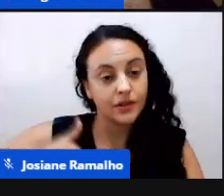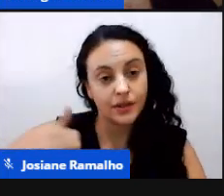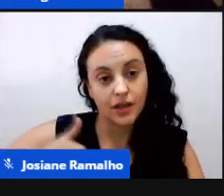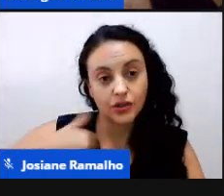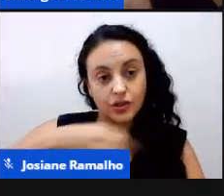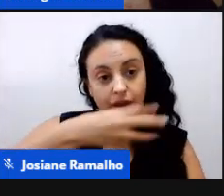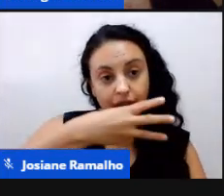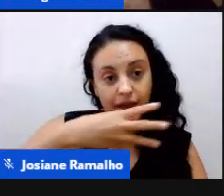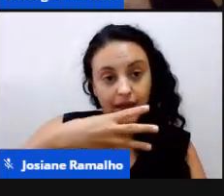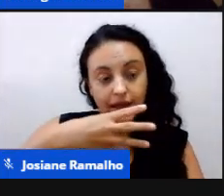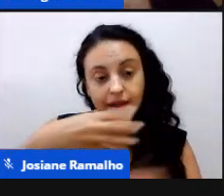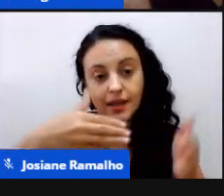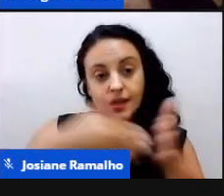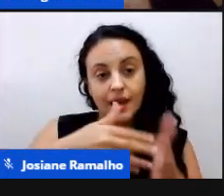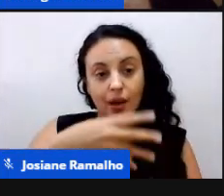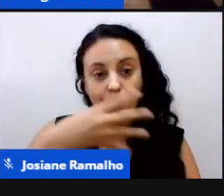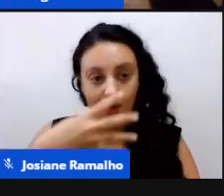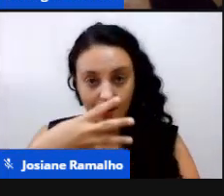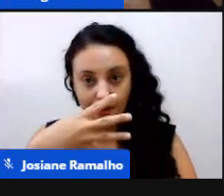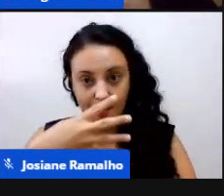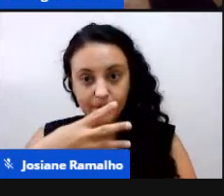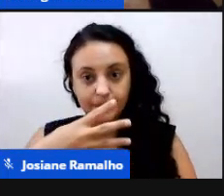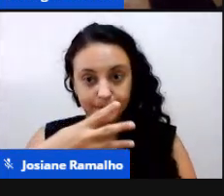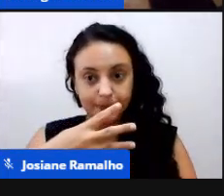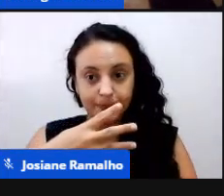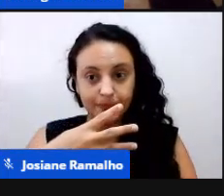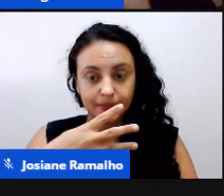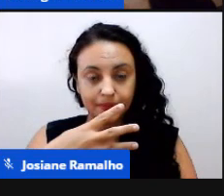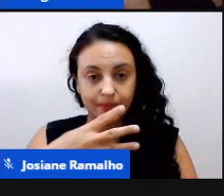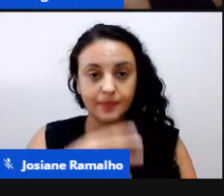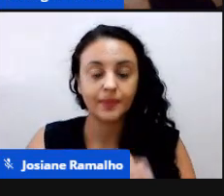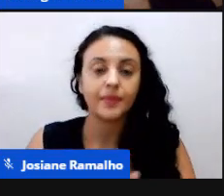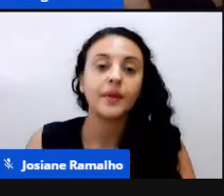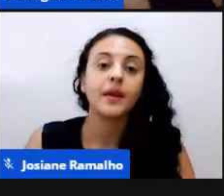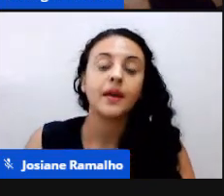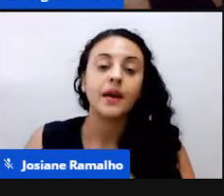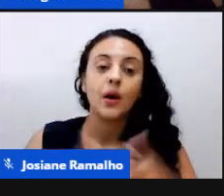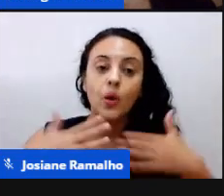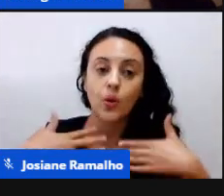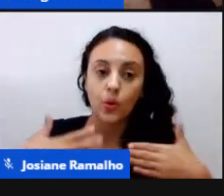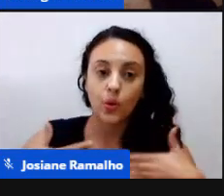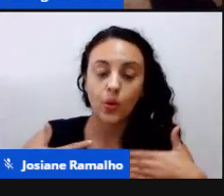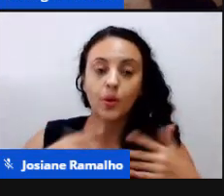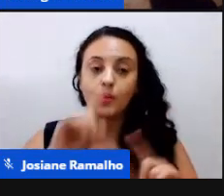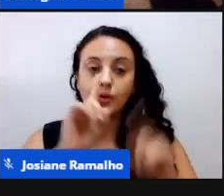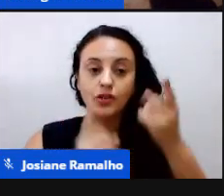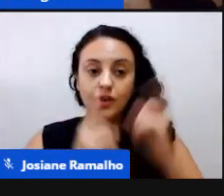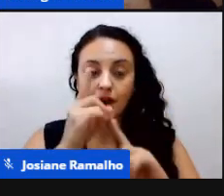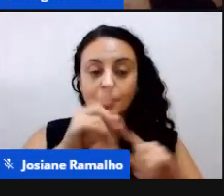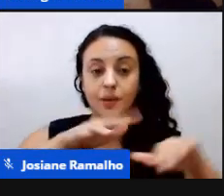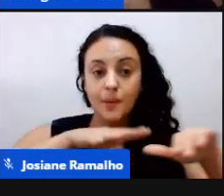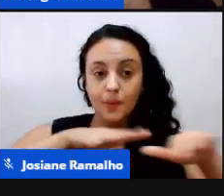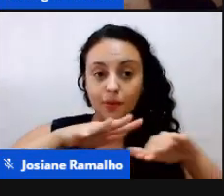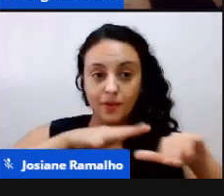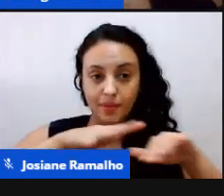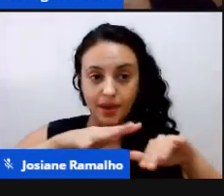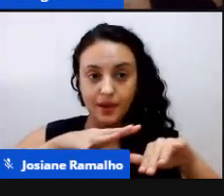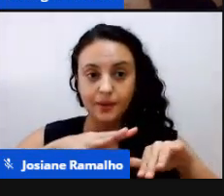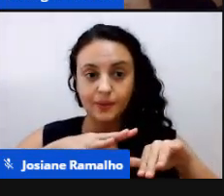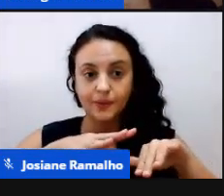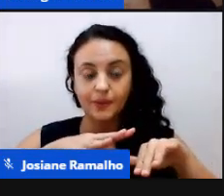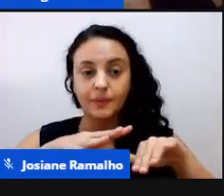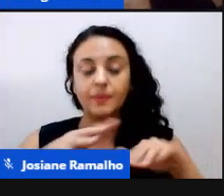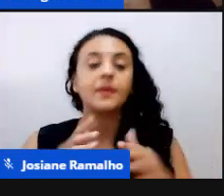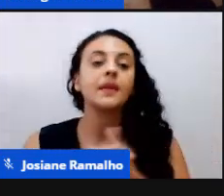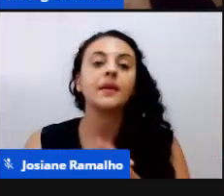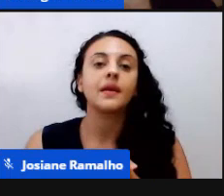campo de experiência corpo, gesto e movimento. Esse campo é um dos campos que fazem parte da nossa